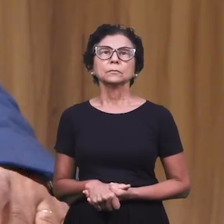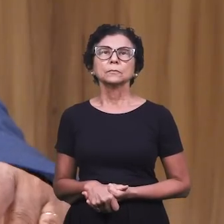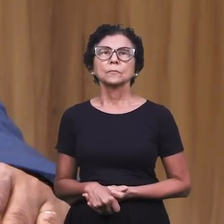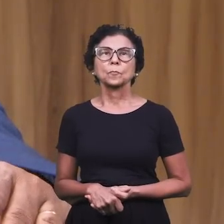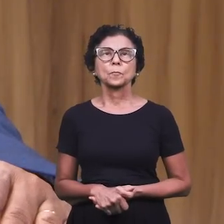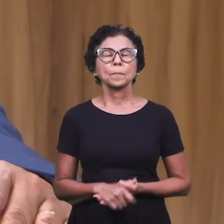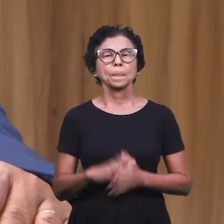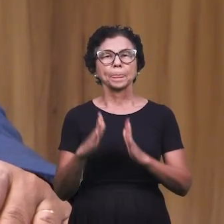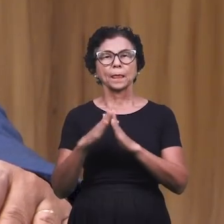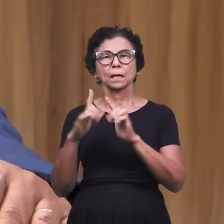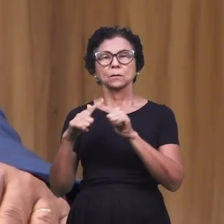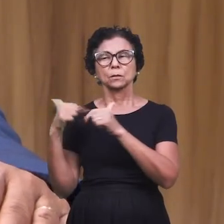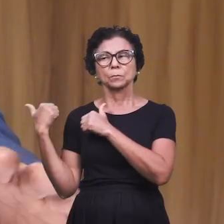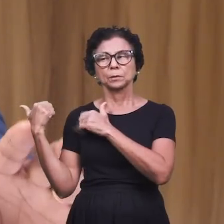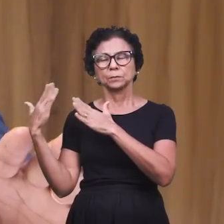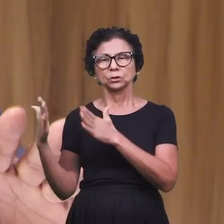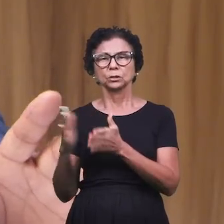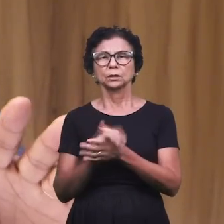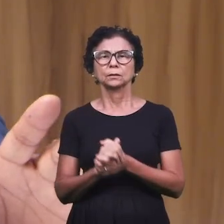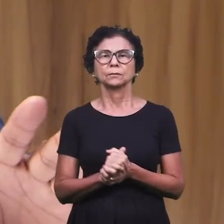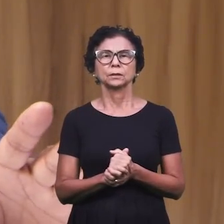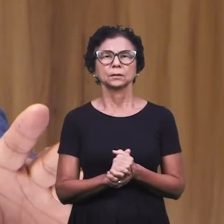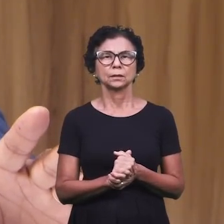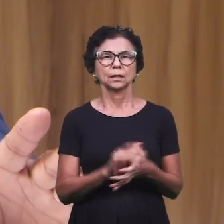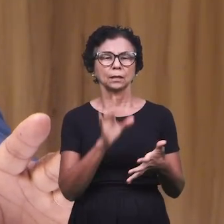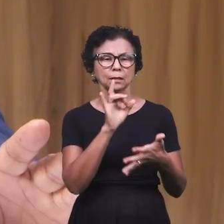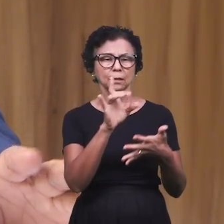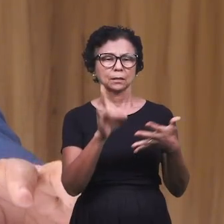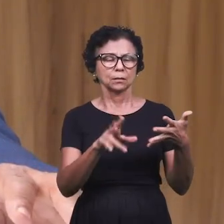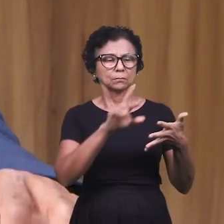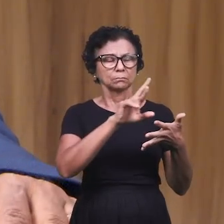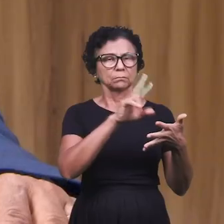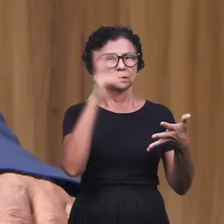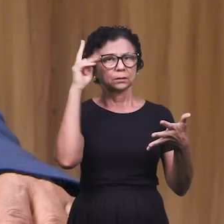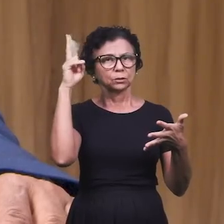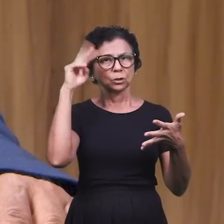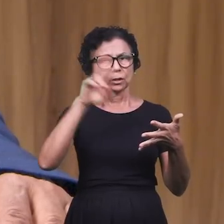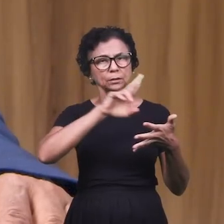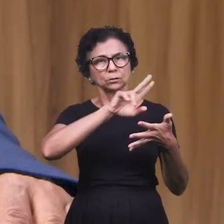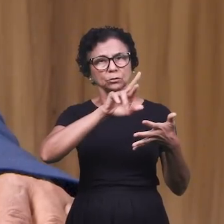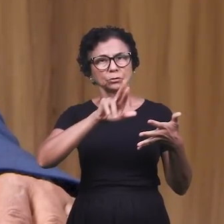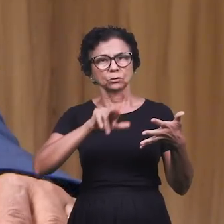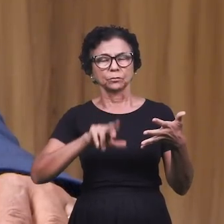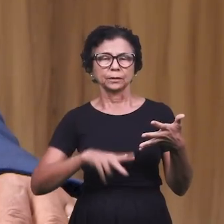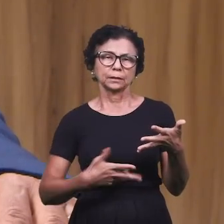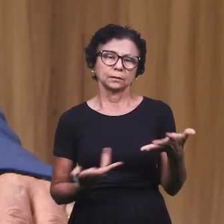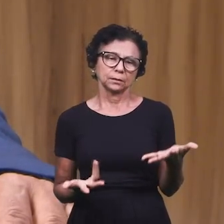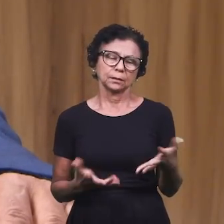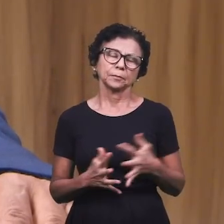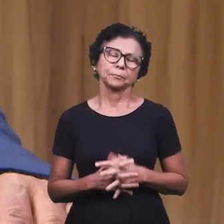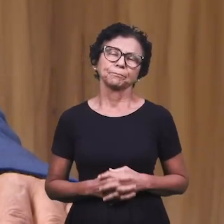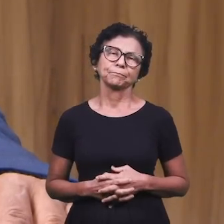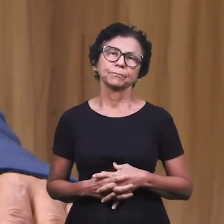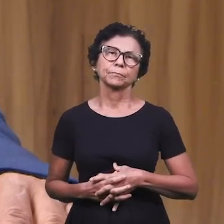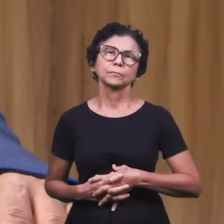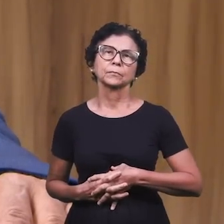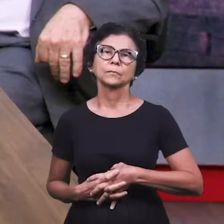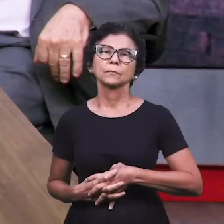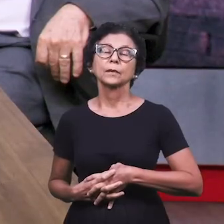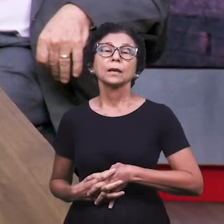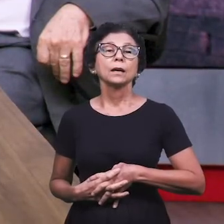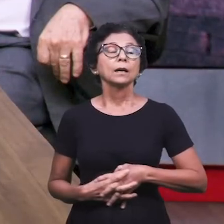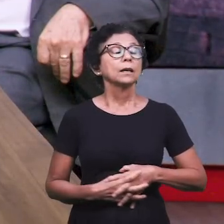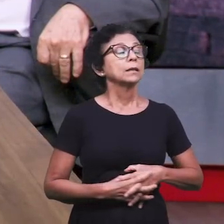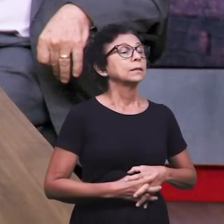sobre a história dele, né? Muitas histórias que não se comprovam sobre a questão de Bartolomeu. Lembrando, pastor Luiz Eugênio, que